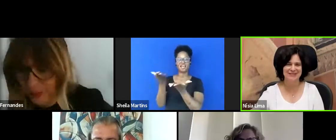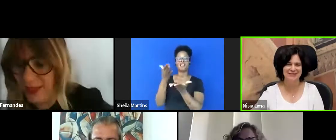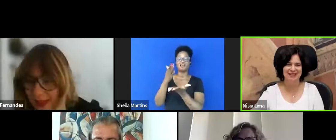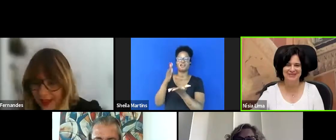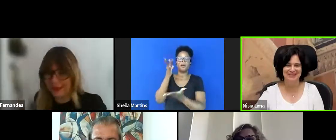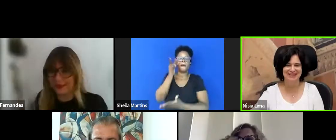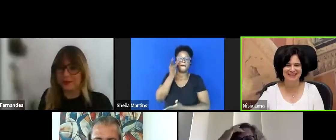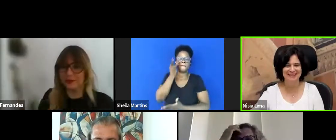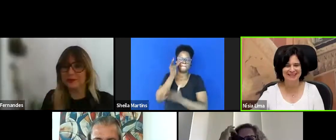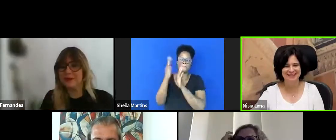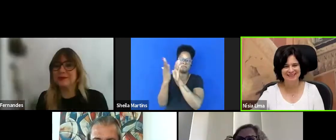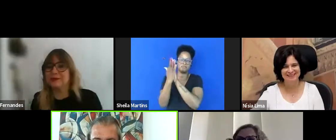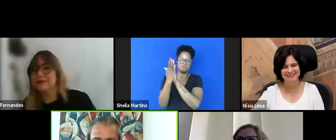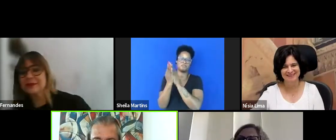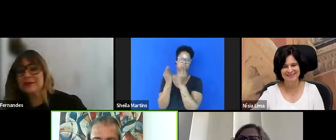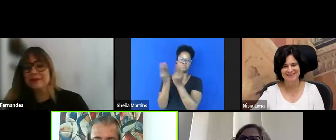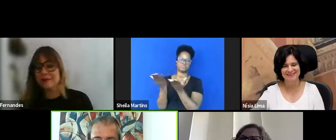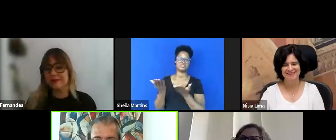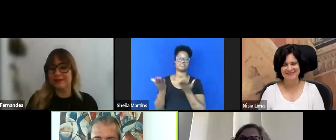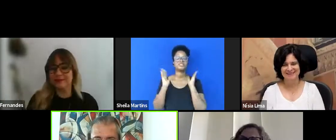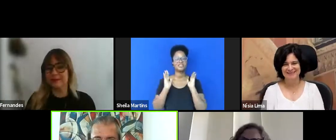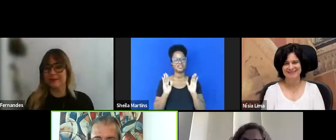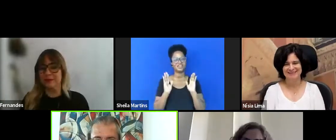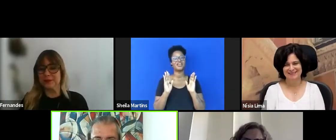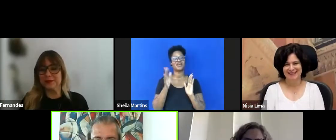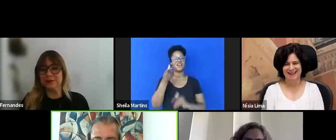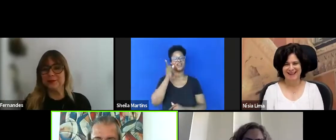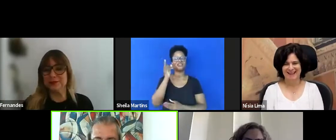pessoalmente. Estão aqui me entregando.